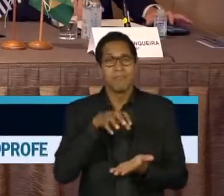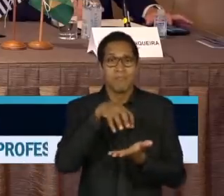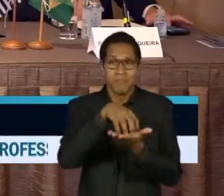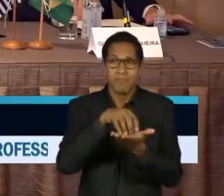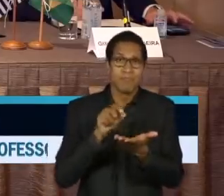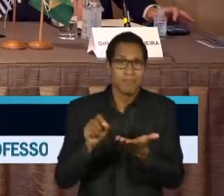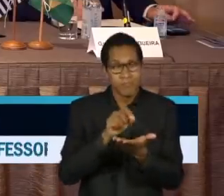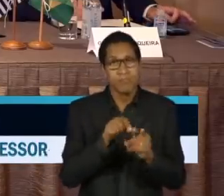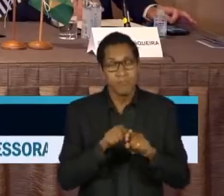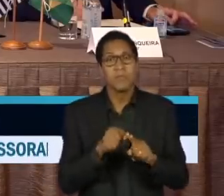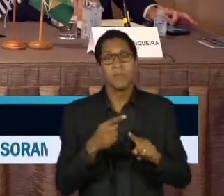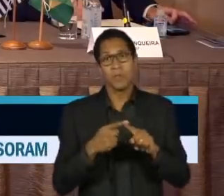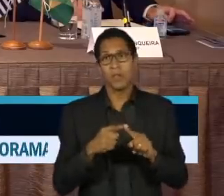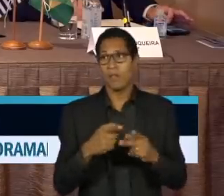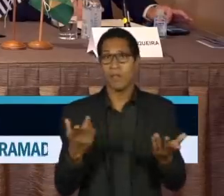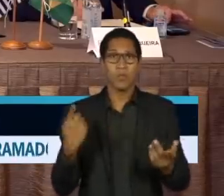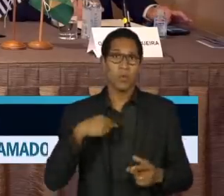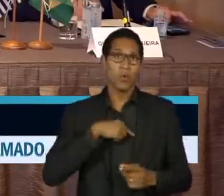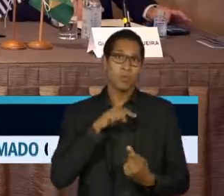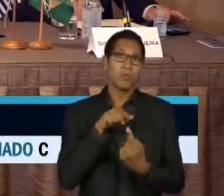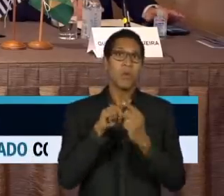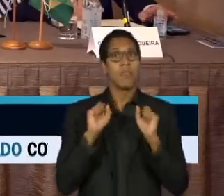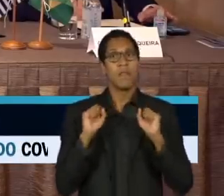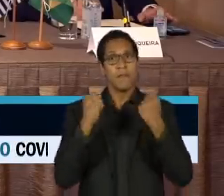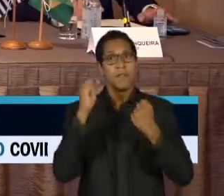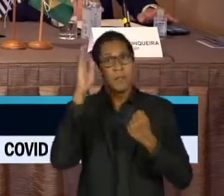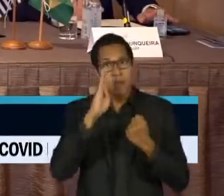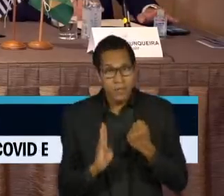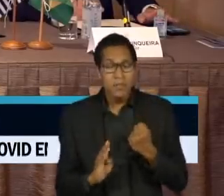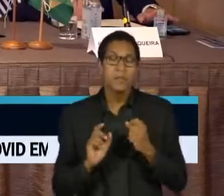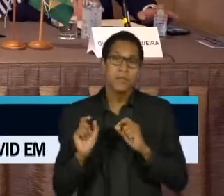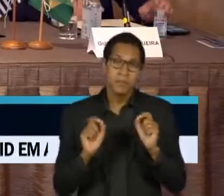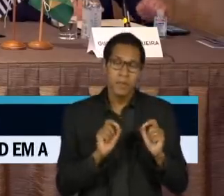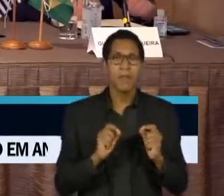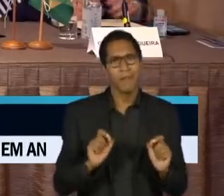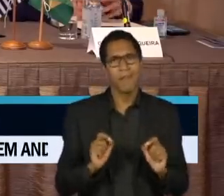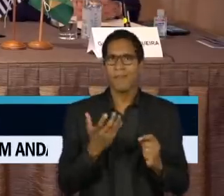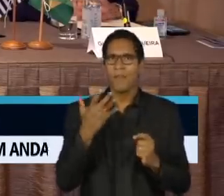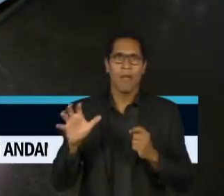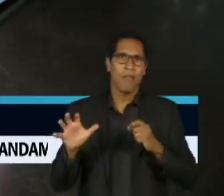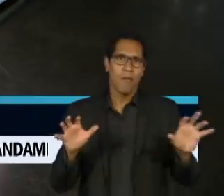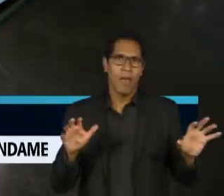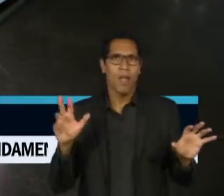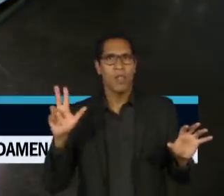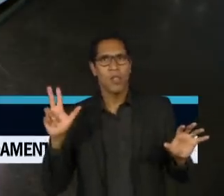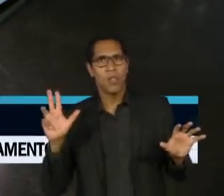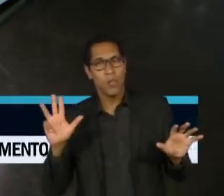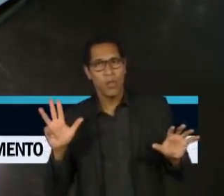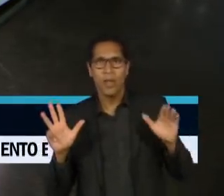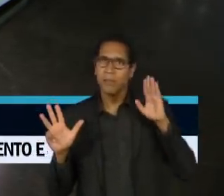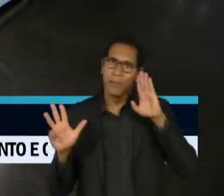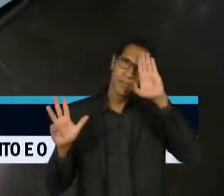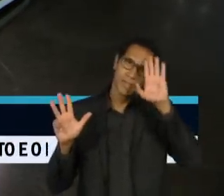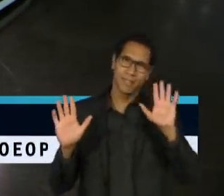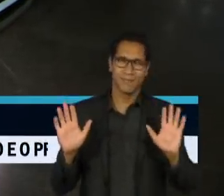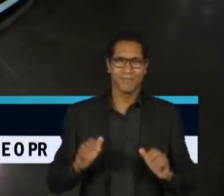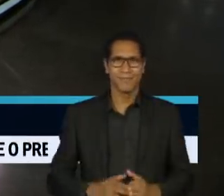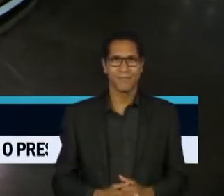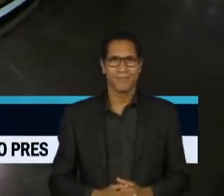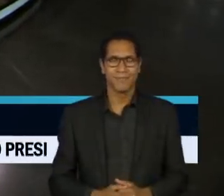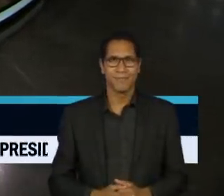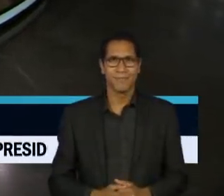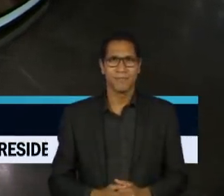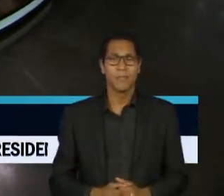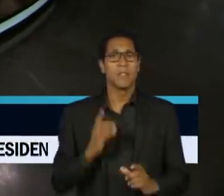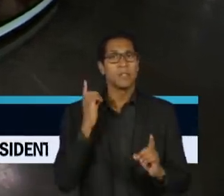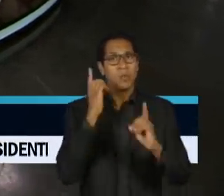do Brasil e dos brasileiros e distante dos extremismos de Lula e Bolsonaro. Matias, um encontro como esse é